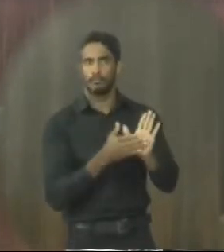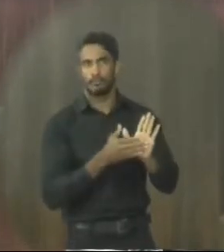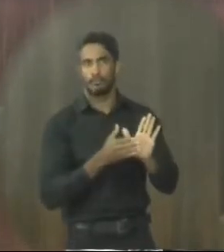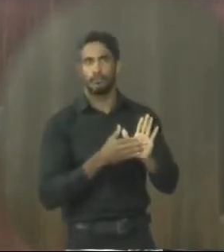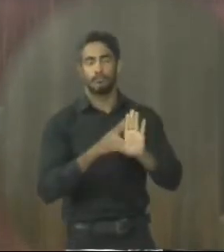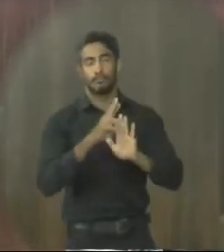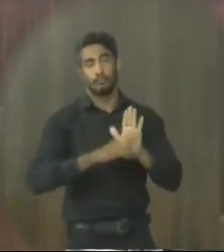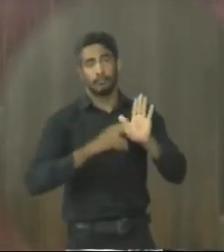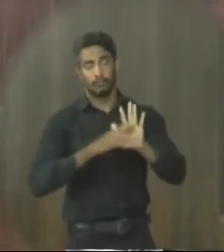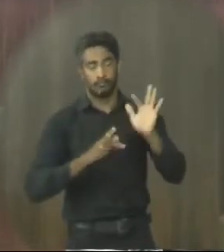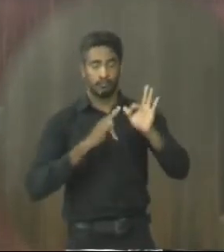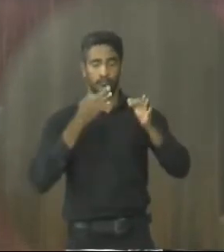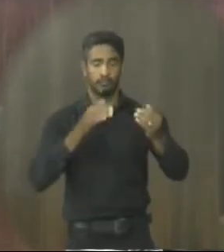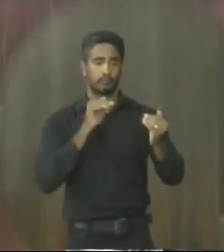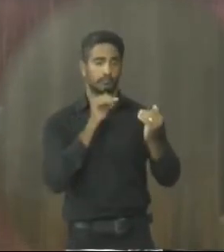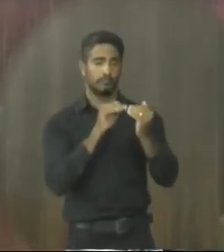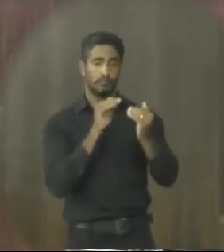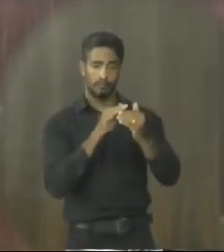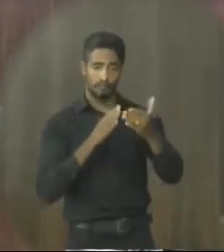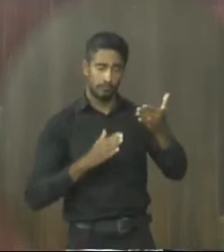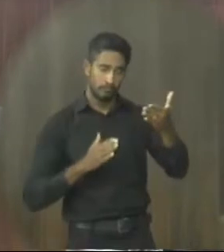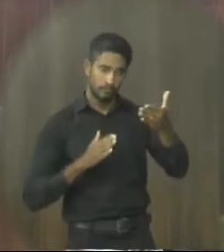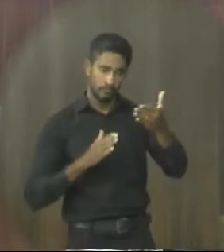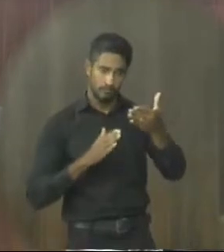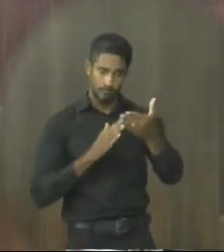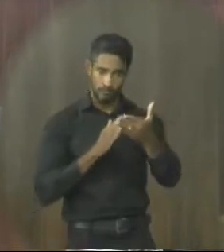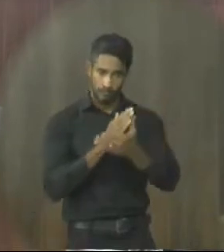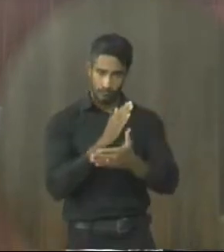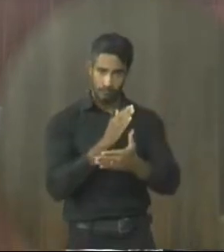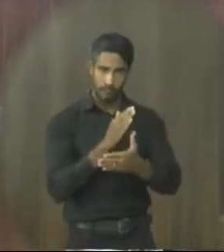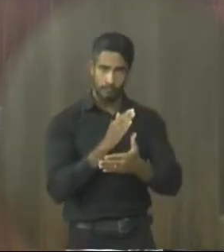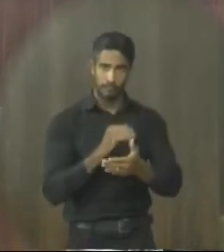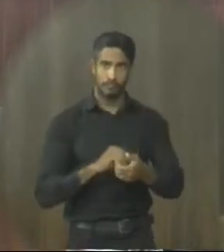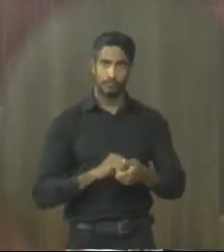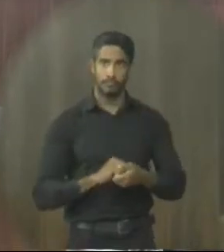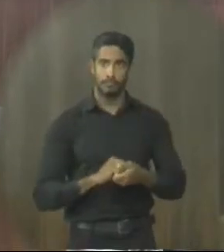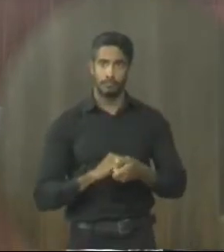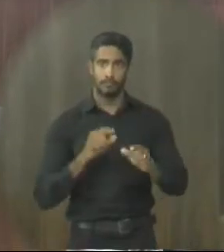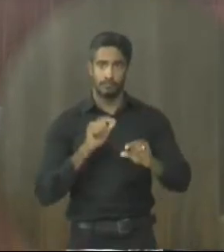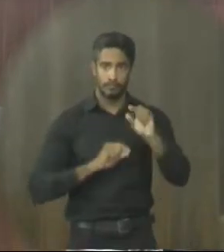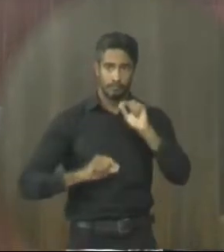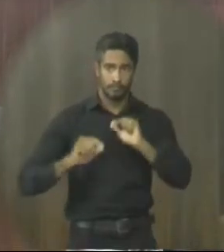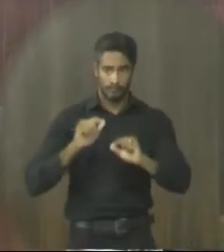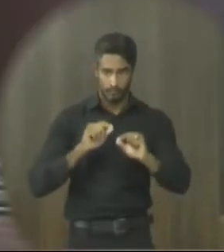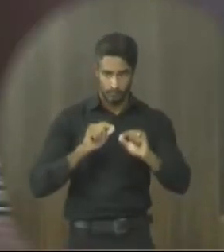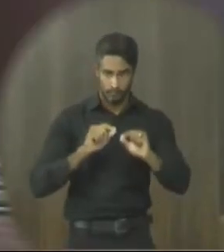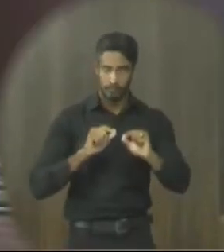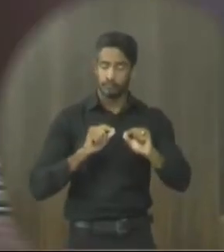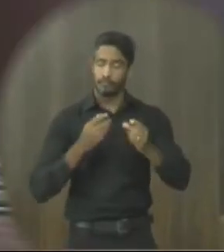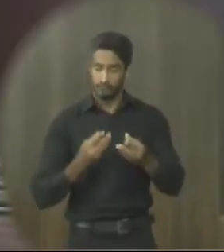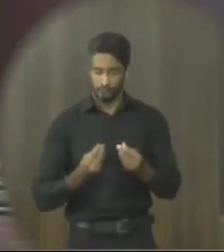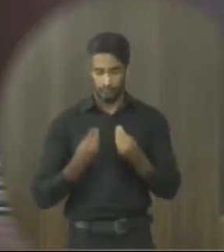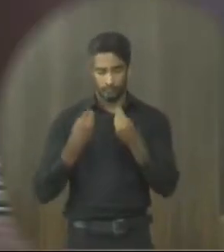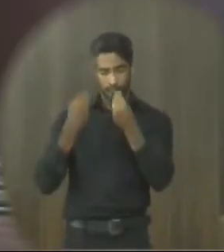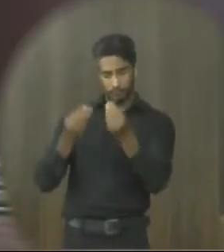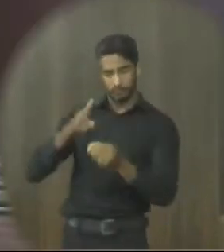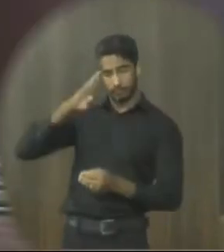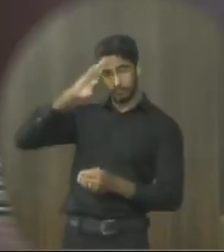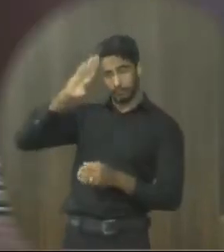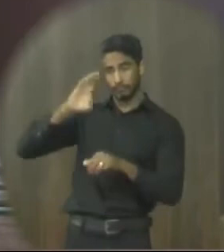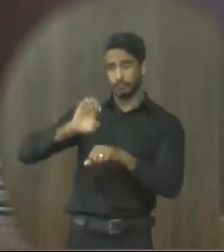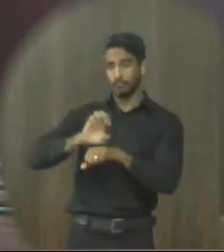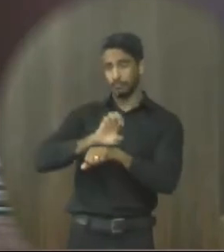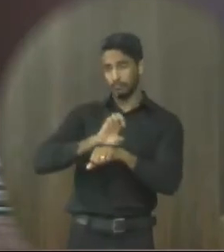seguinte, a redação final, que está de acordo com o aprovado, a fim de que, nesta forma, seja encaminhada ao chefe do